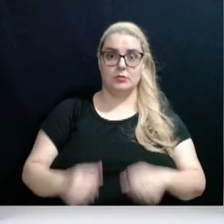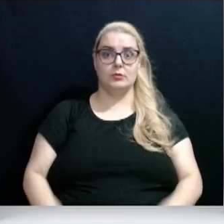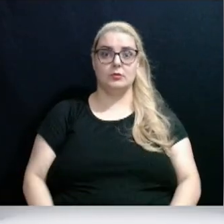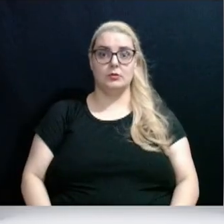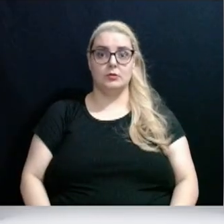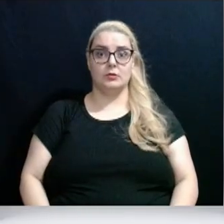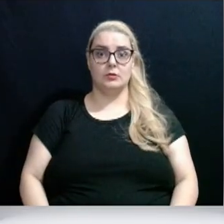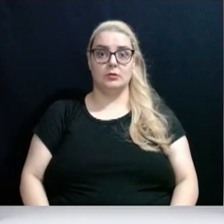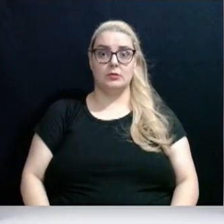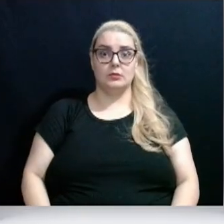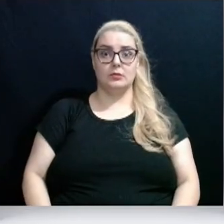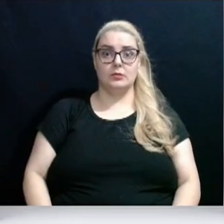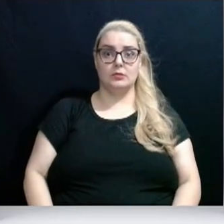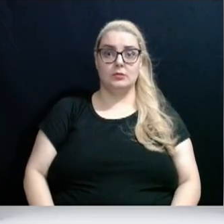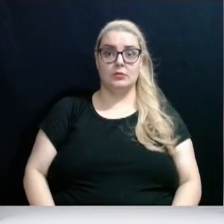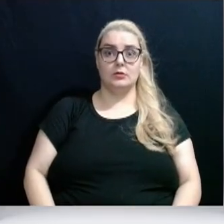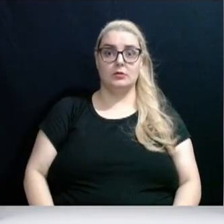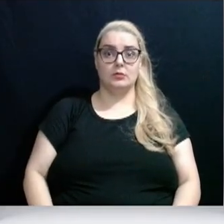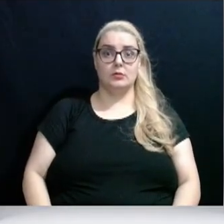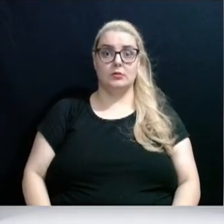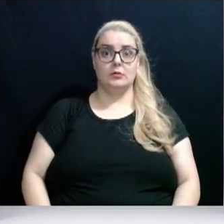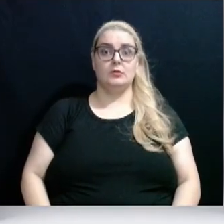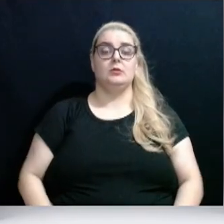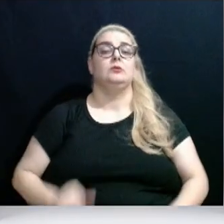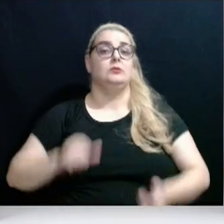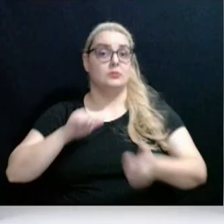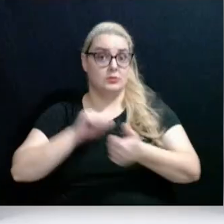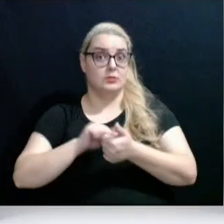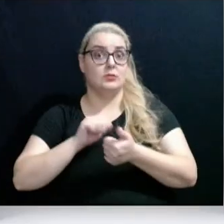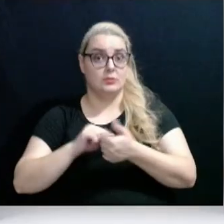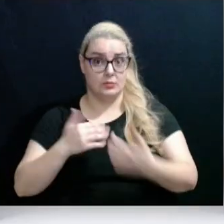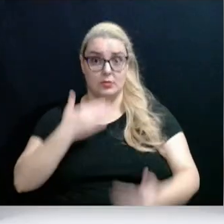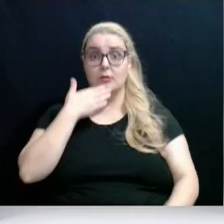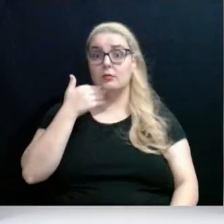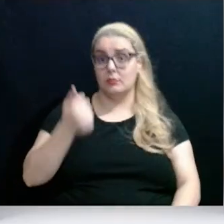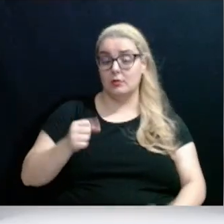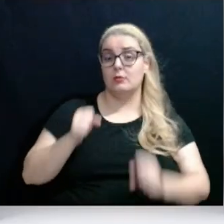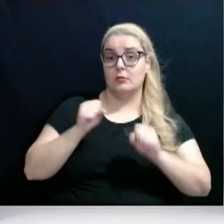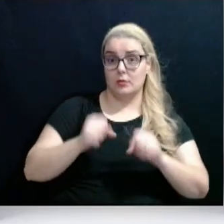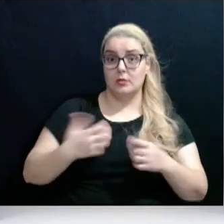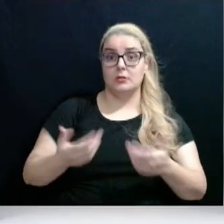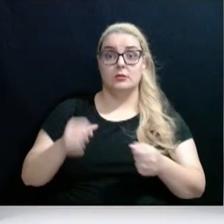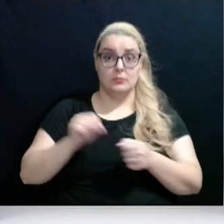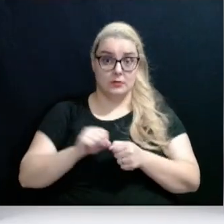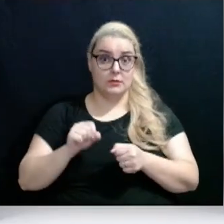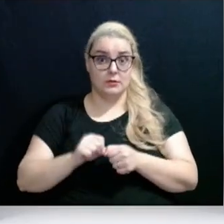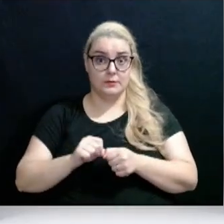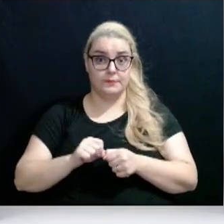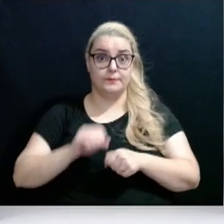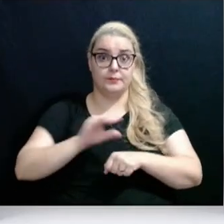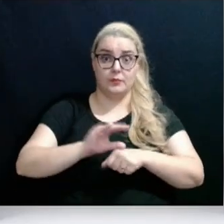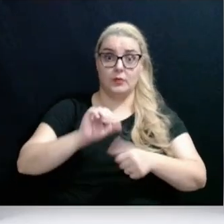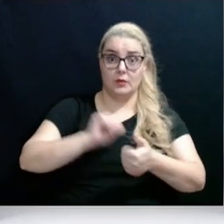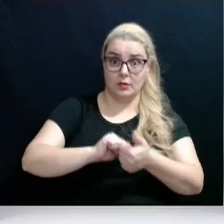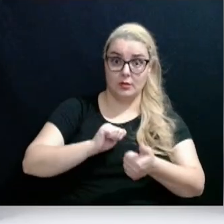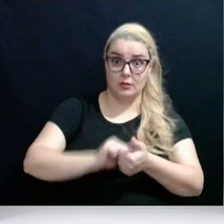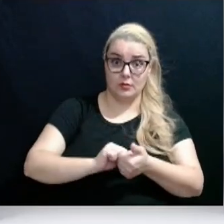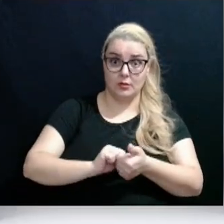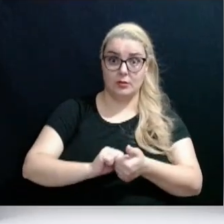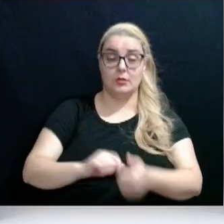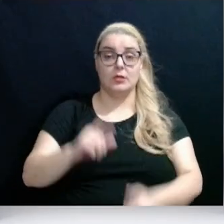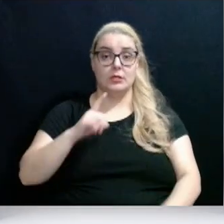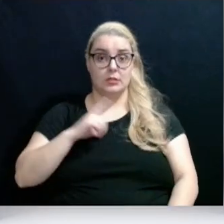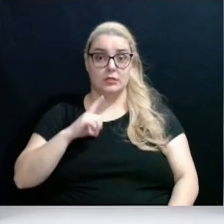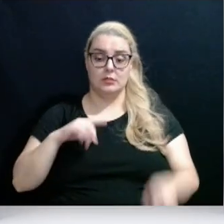ele estar se qualificando melhor, porque poderão ser realizados cursos de qualificação, ele terá uma